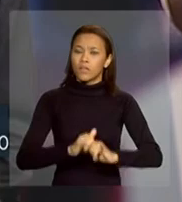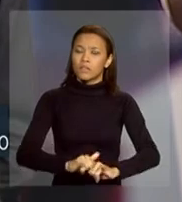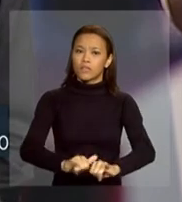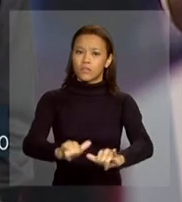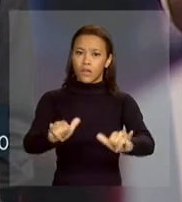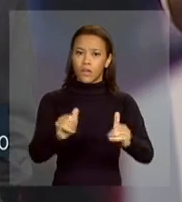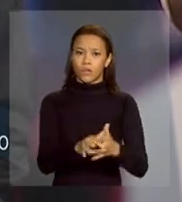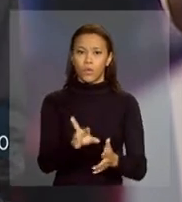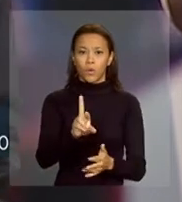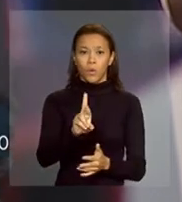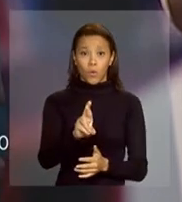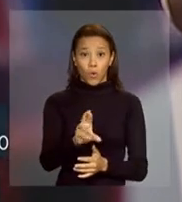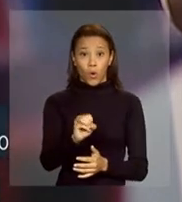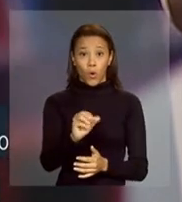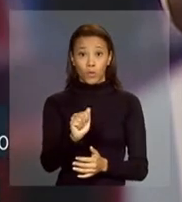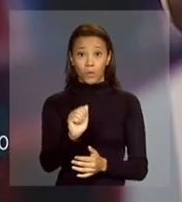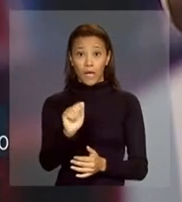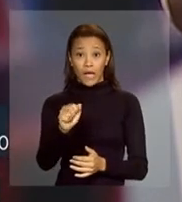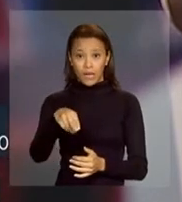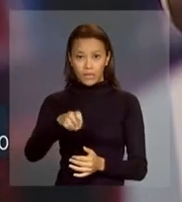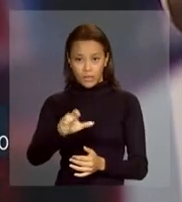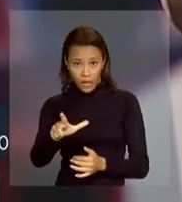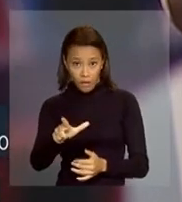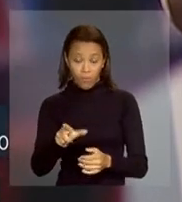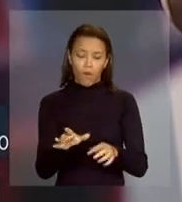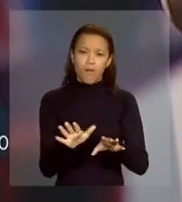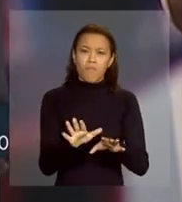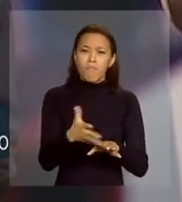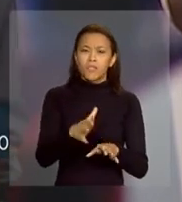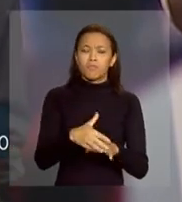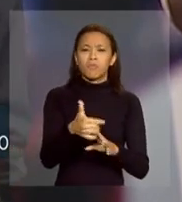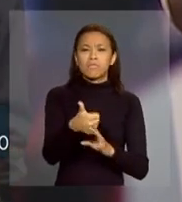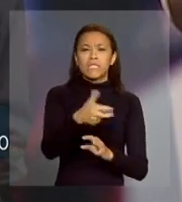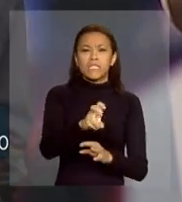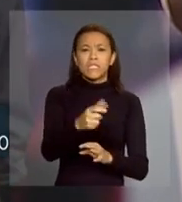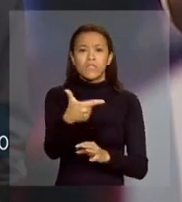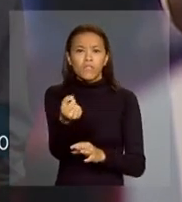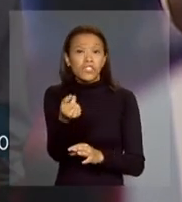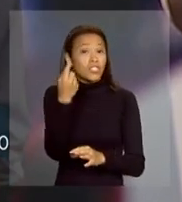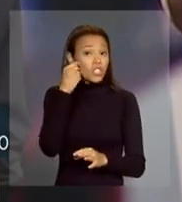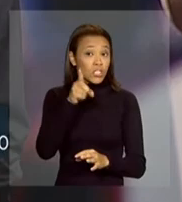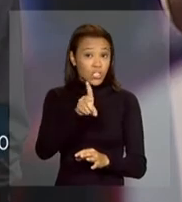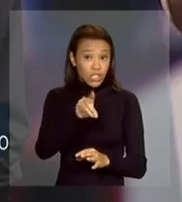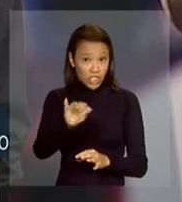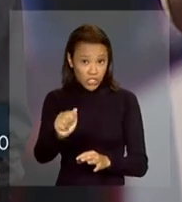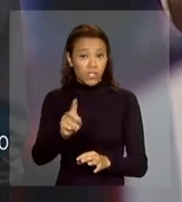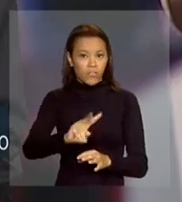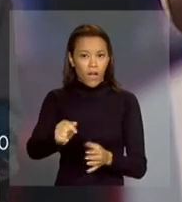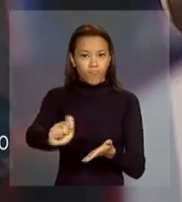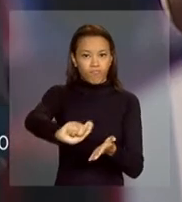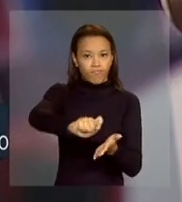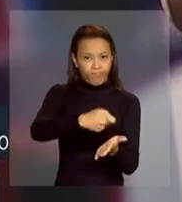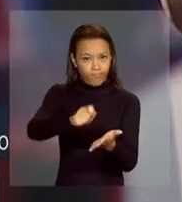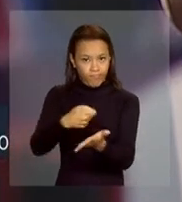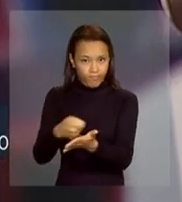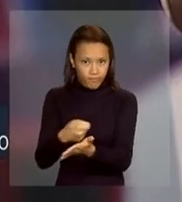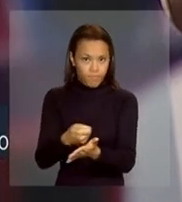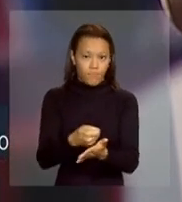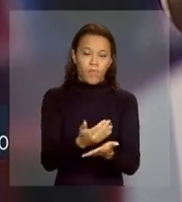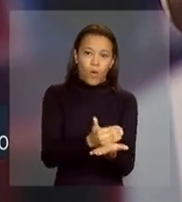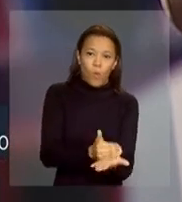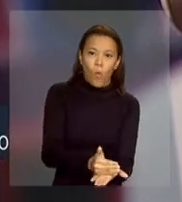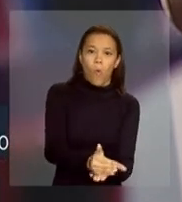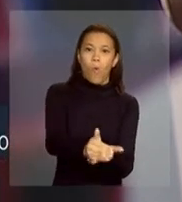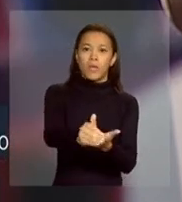Rodoanel Asa Norte mais os 15 20 dias nós teremos assinatura já das obras